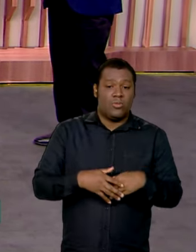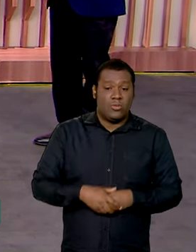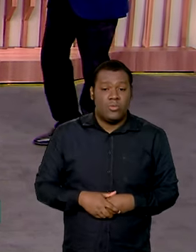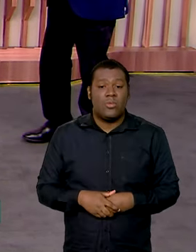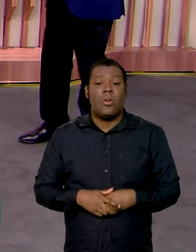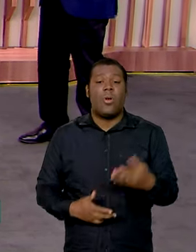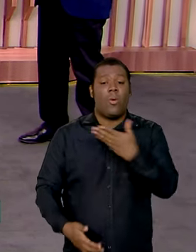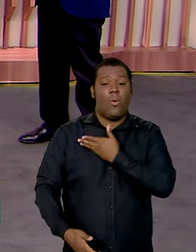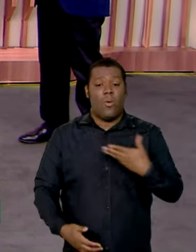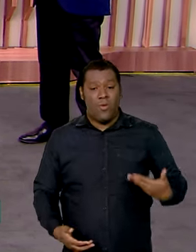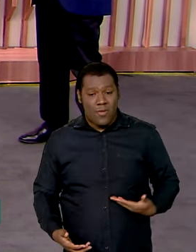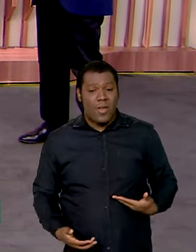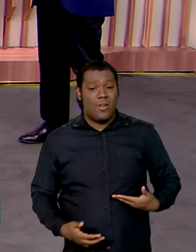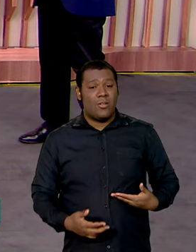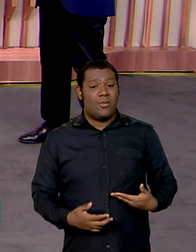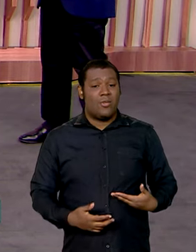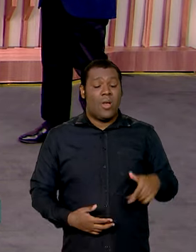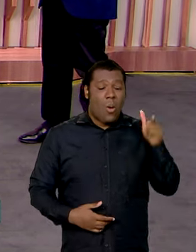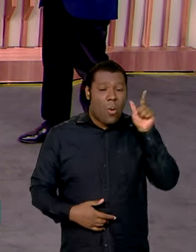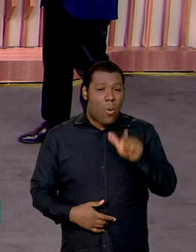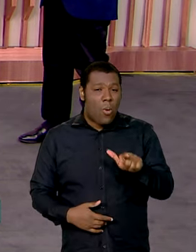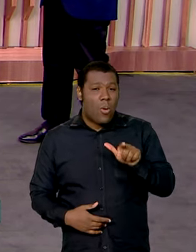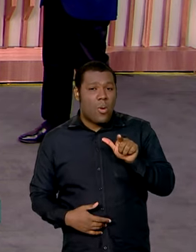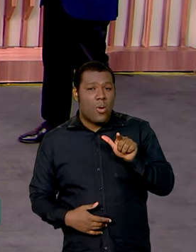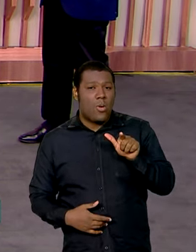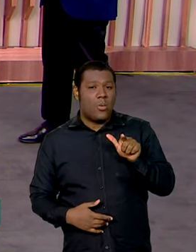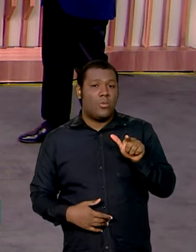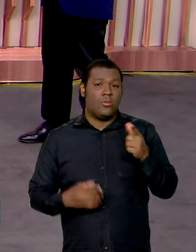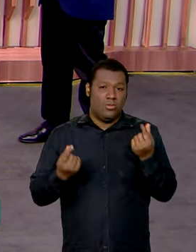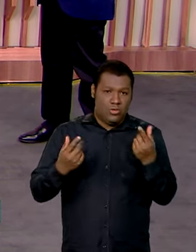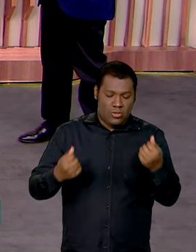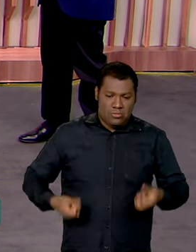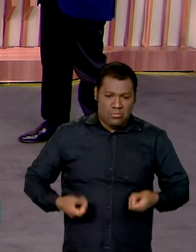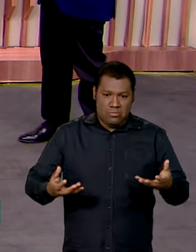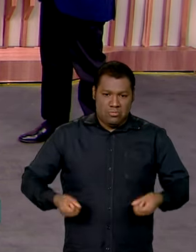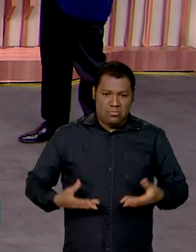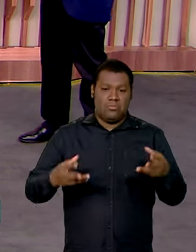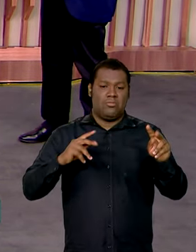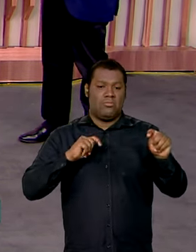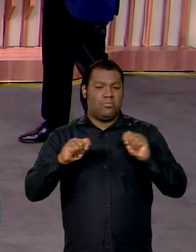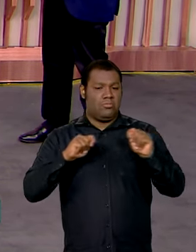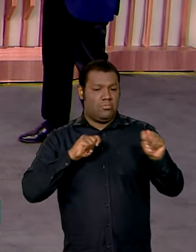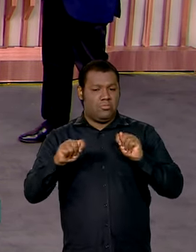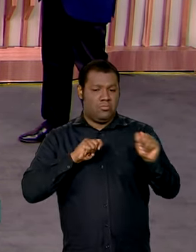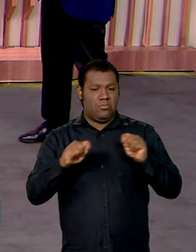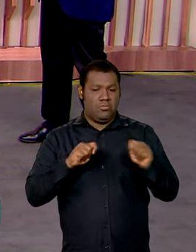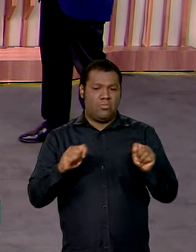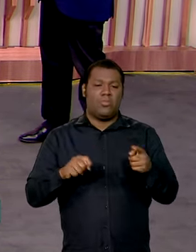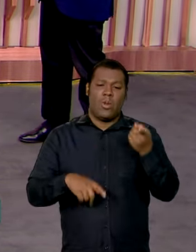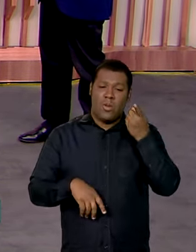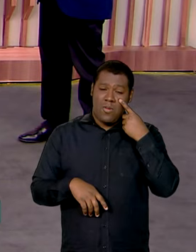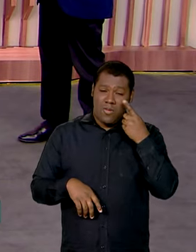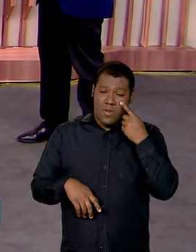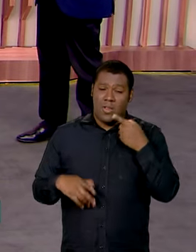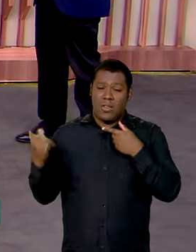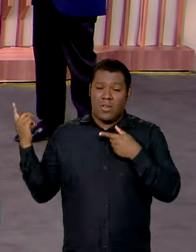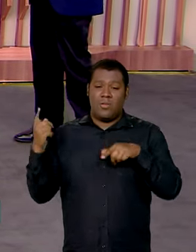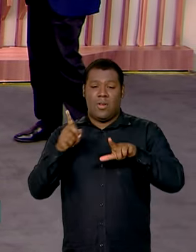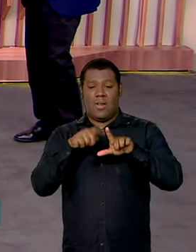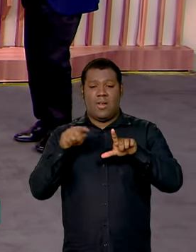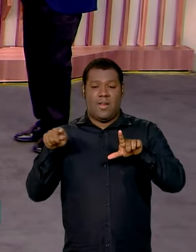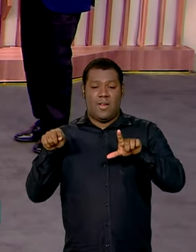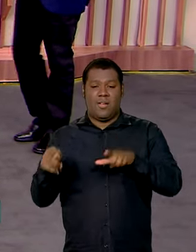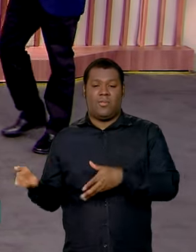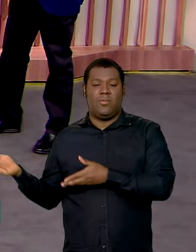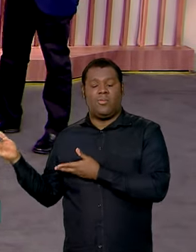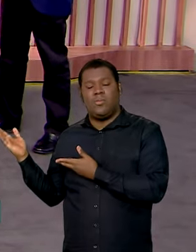o governo está conseguindo conter as despesas e aumentar as receitas, como a gente pode ver nesse outro gráfico aqui